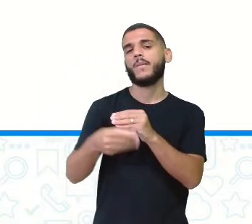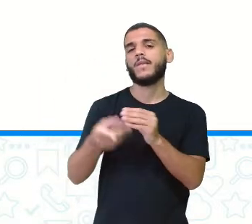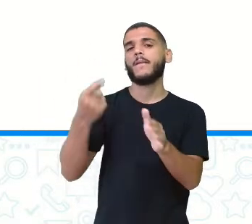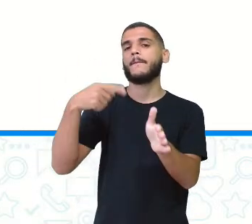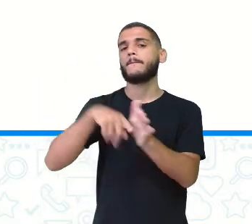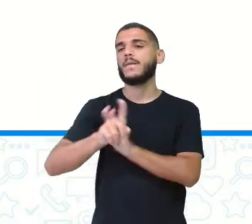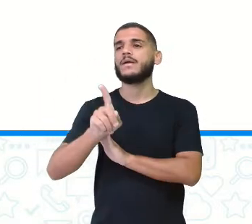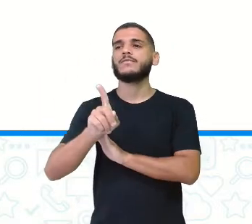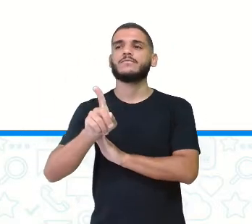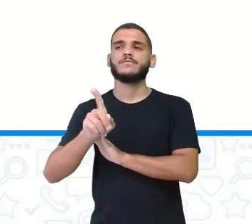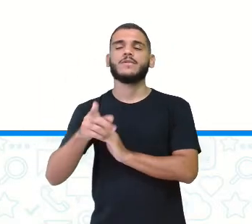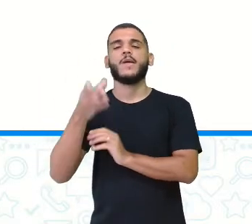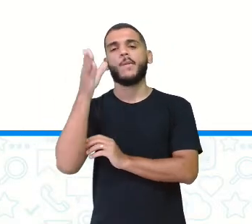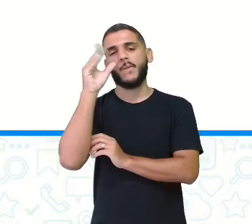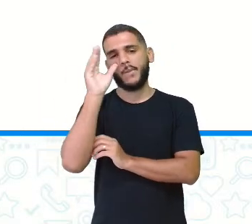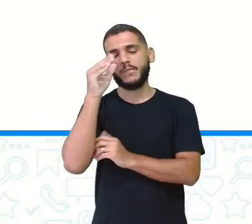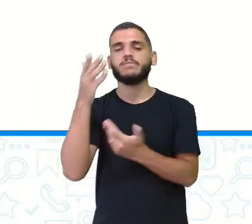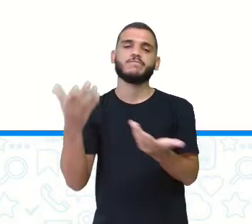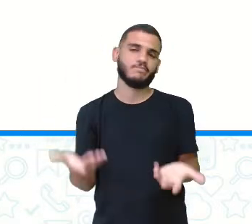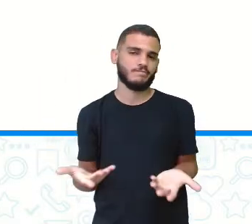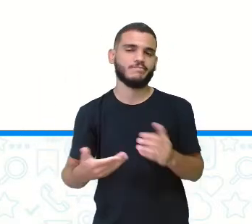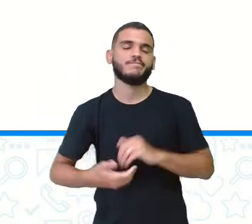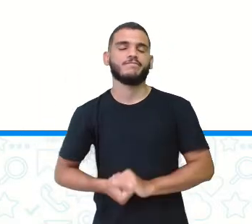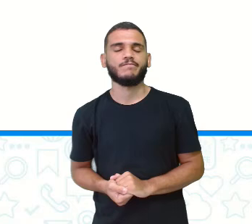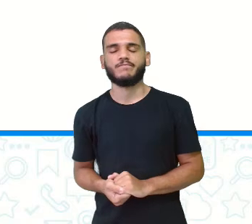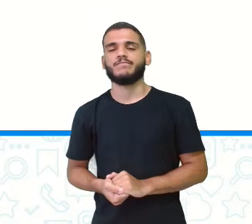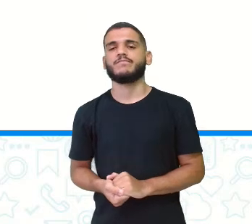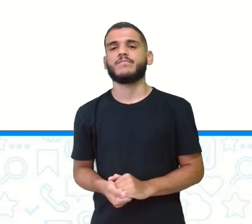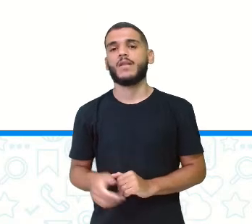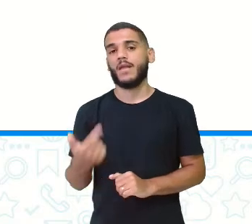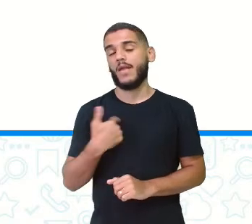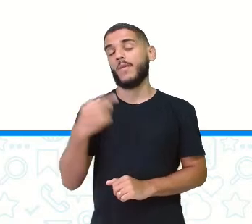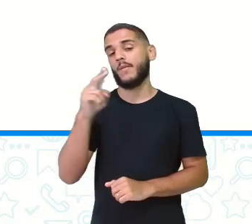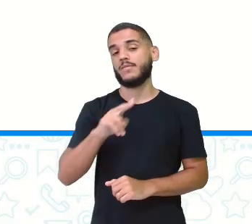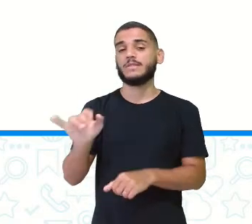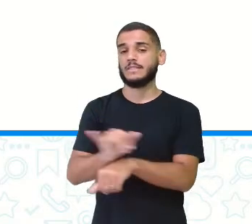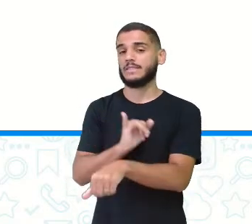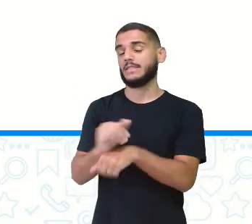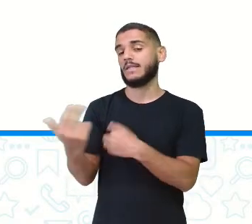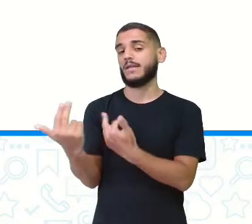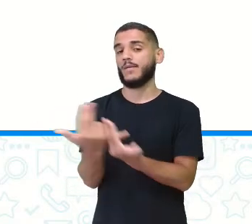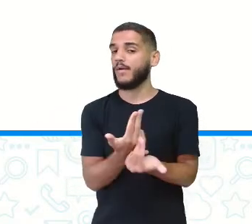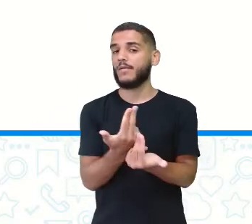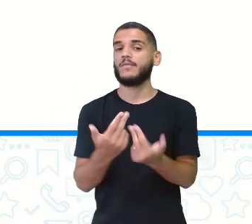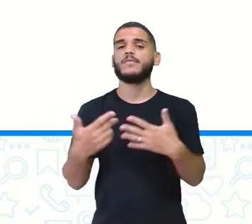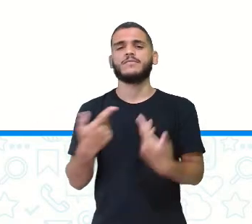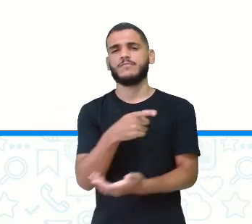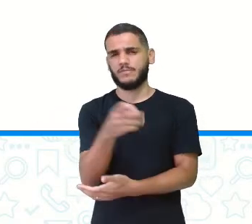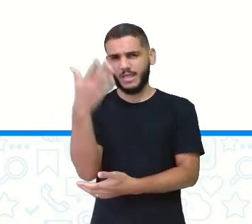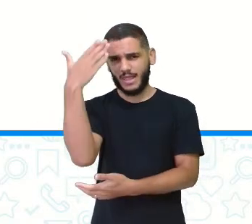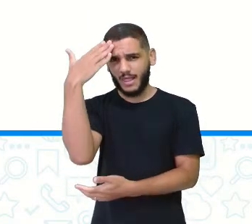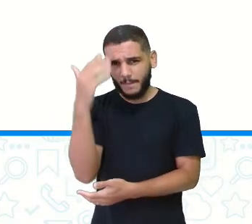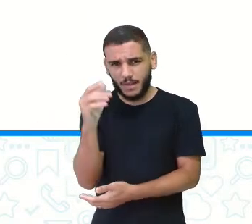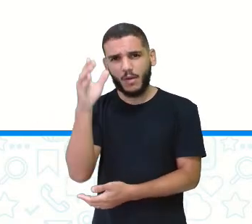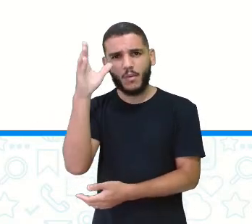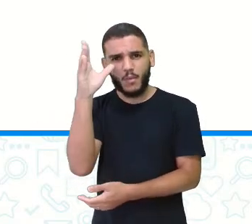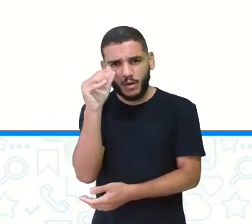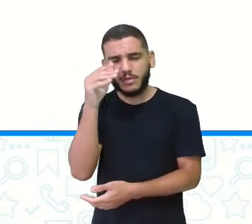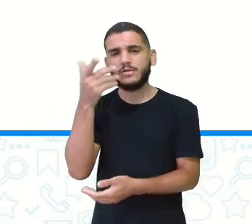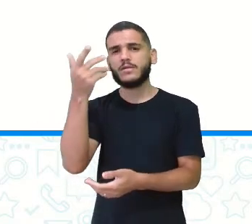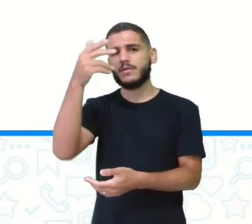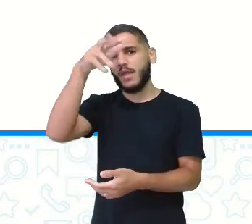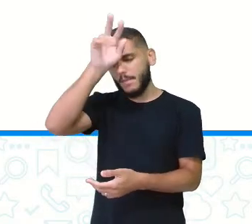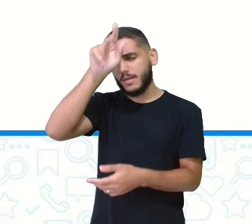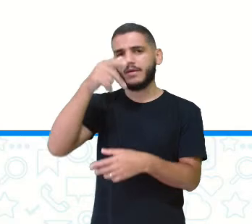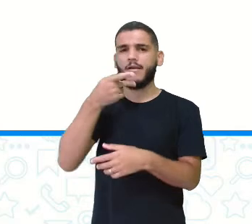com a curiosidade em forma de pergunta. Foi o que eu acabei de fazer aqui. Vocês sabiam sobre essa curiosidade das